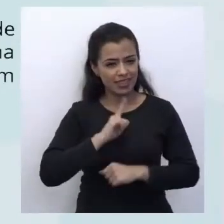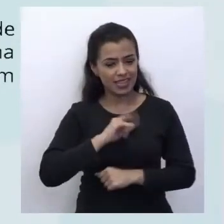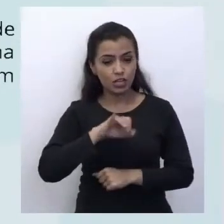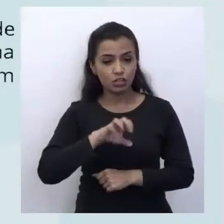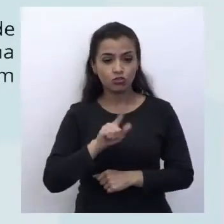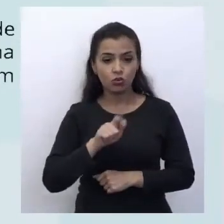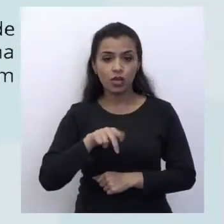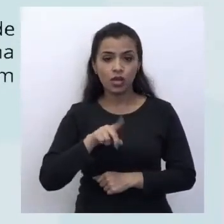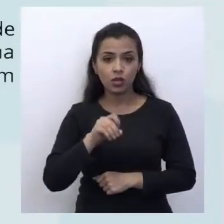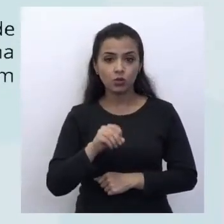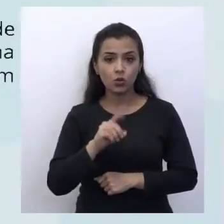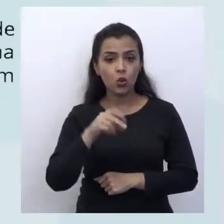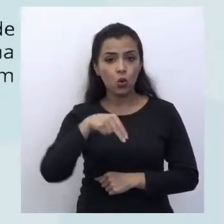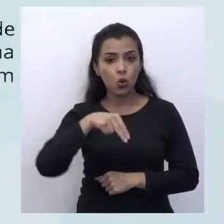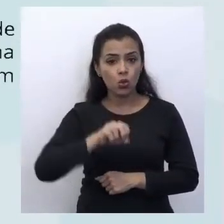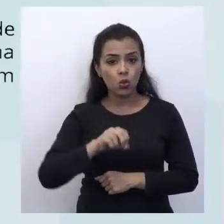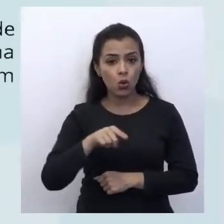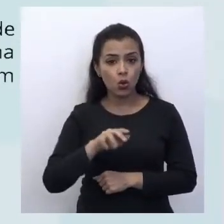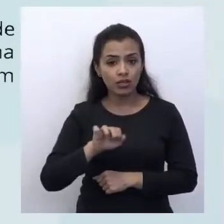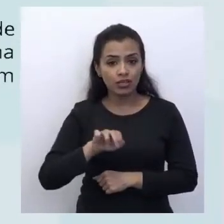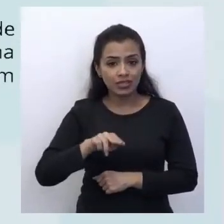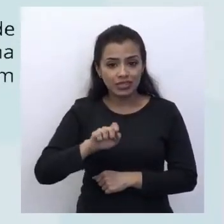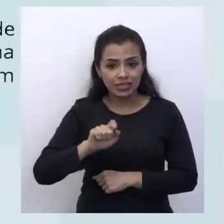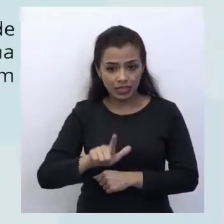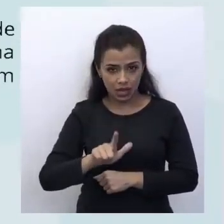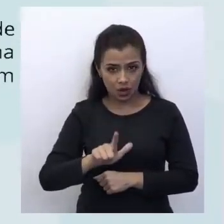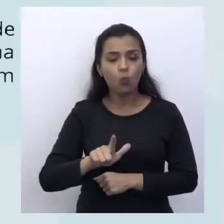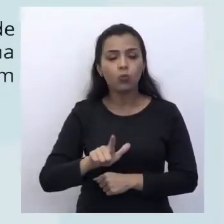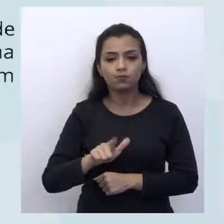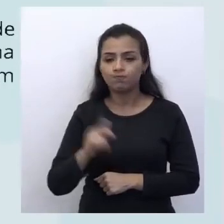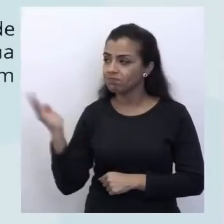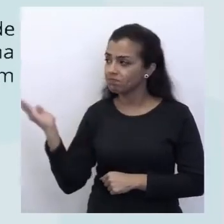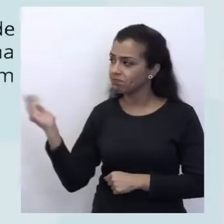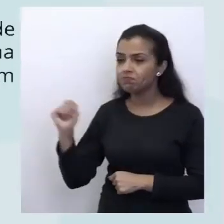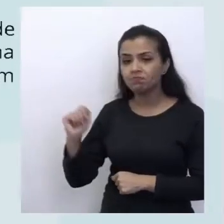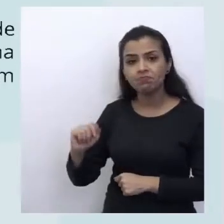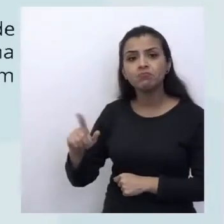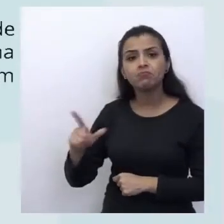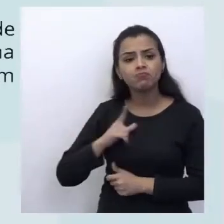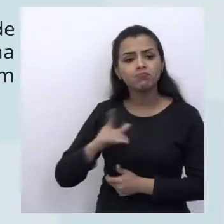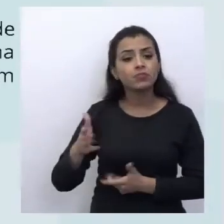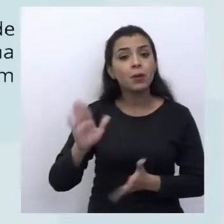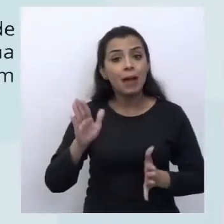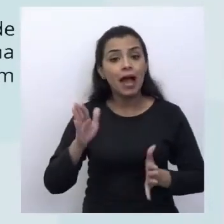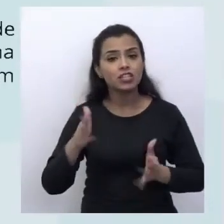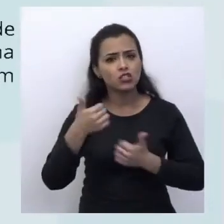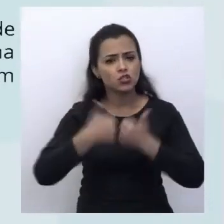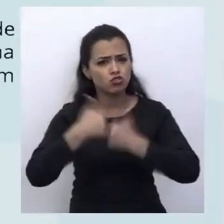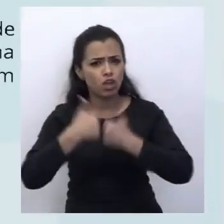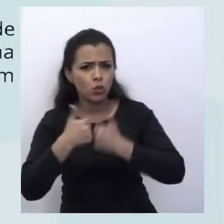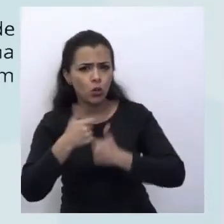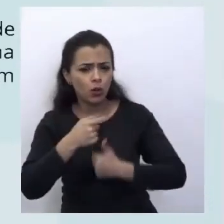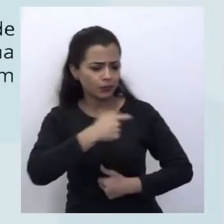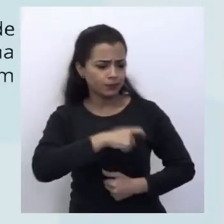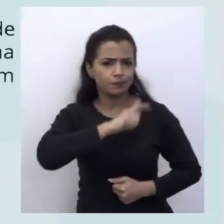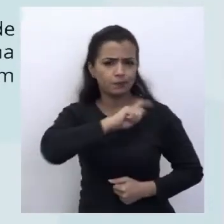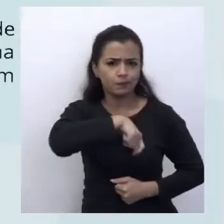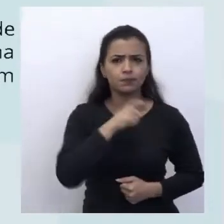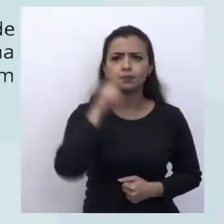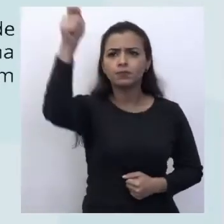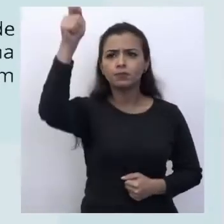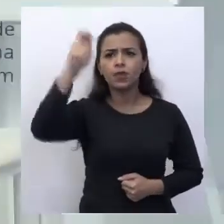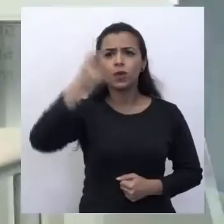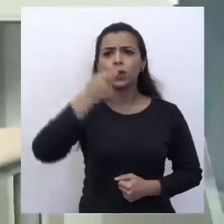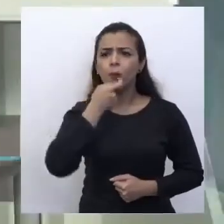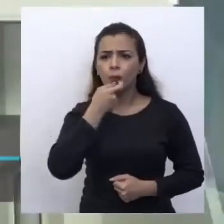jogador, juiz, bandeirinha, tem até grama sintética. Só que em vez de atletas, são os palhaços que fazem o show do improviso.